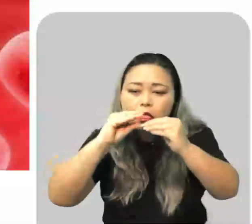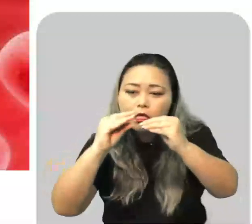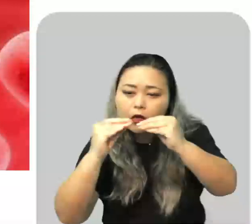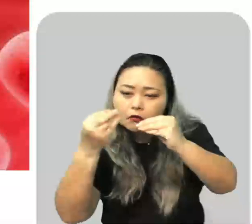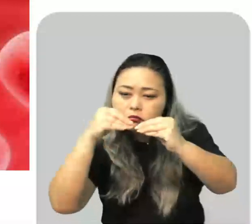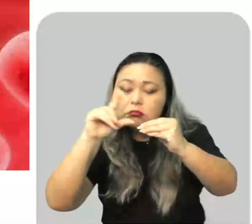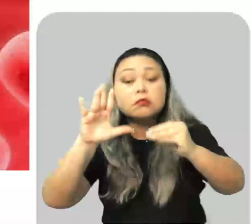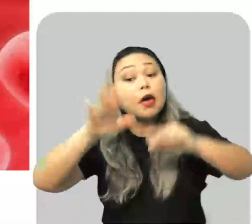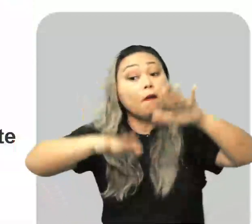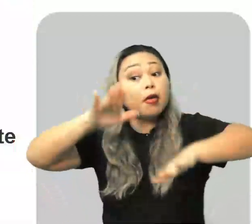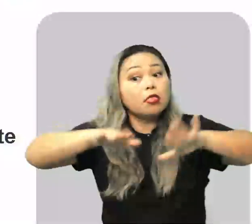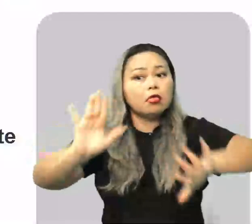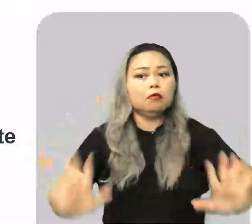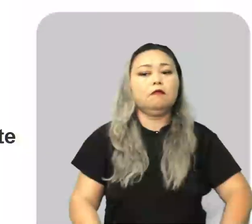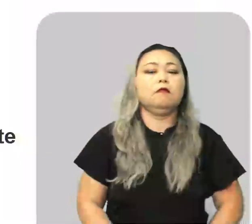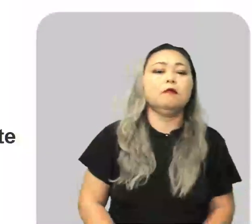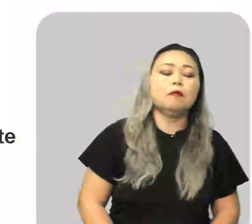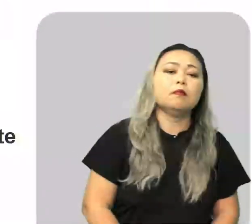proteica aí, tá?